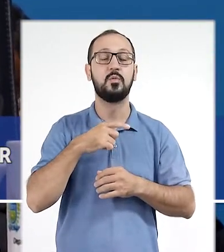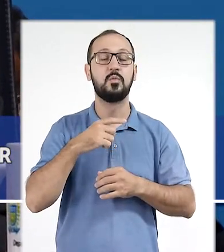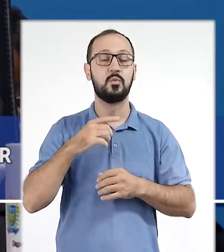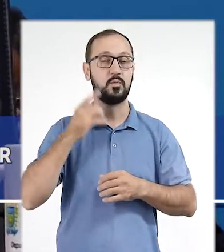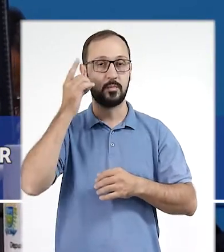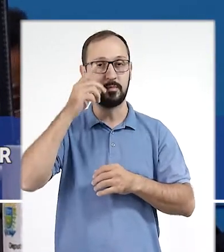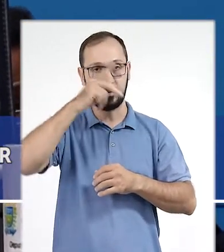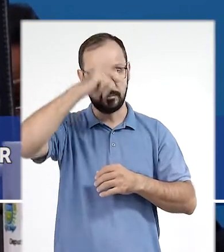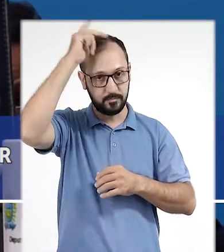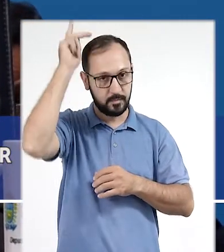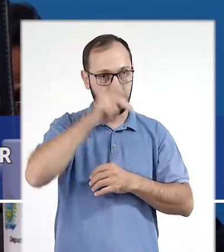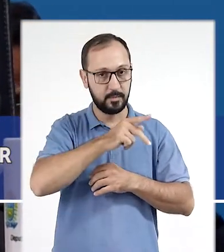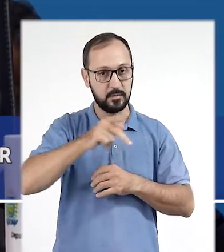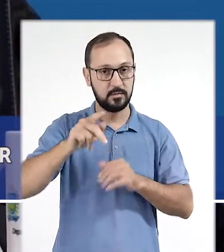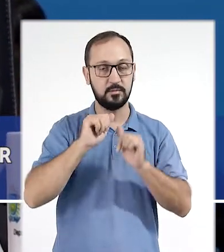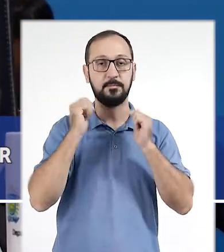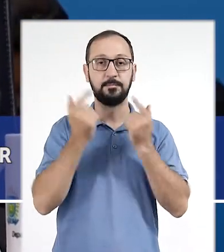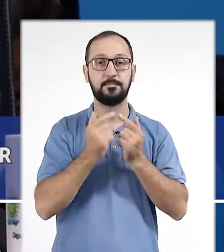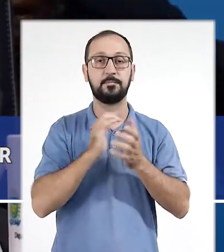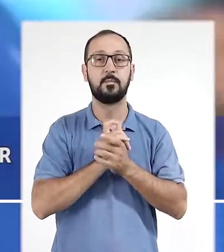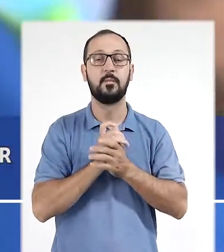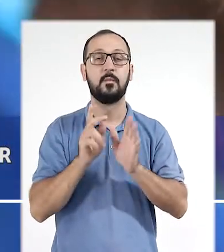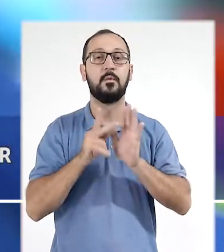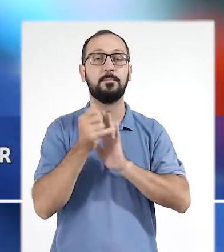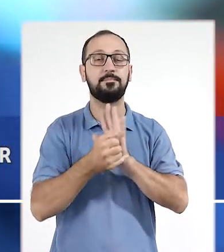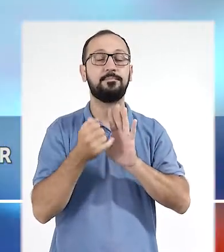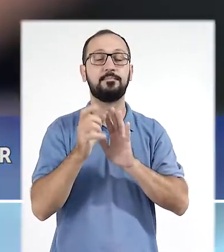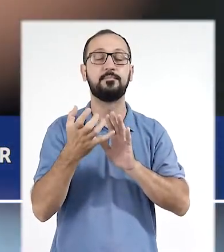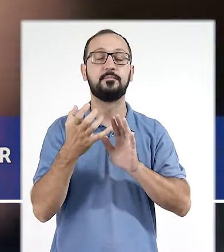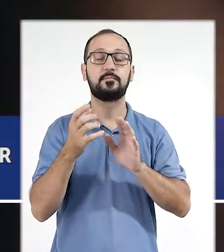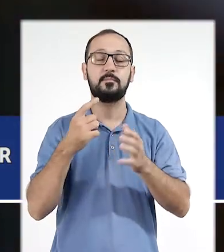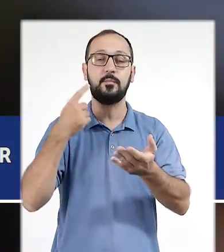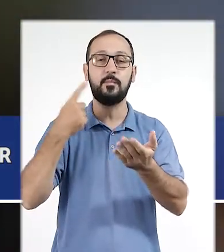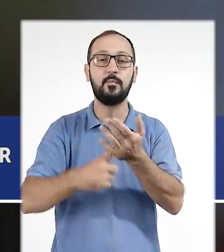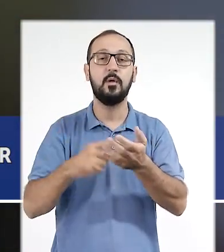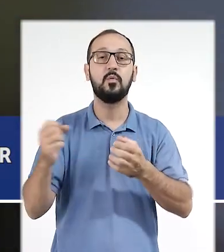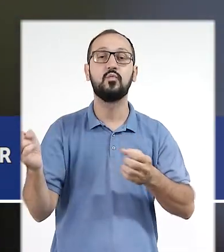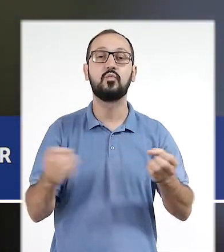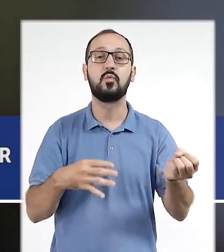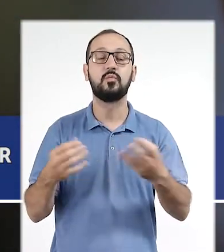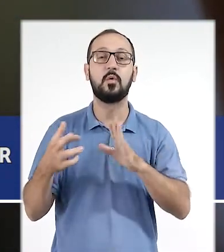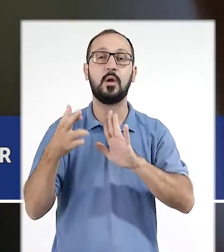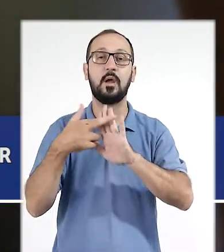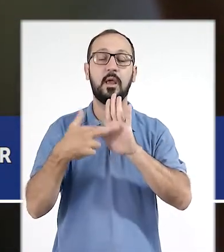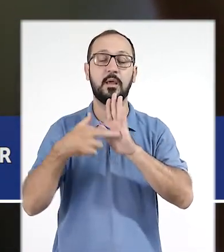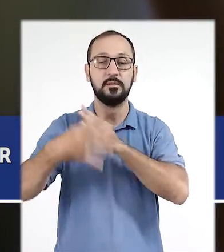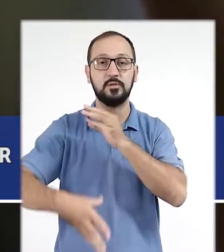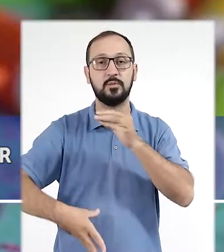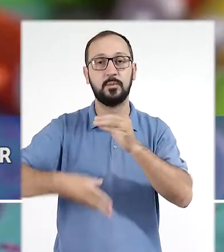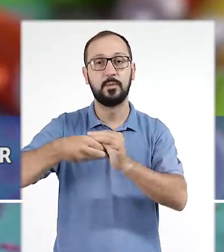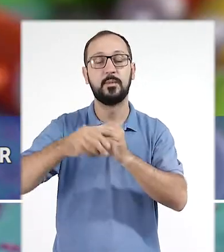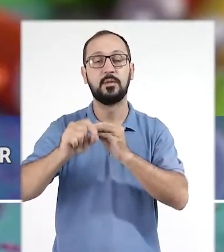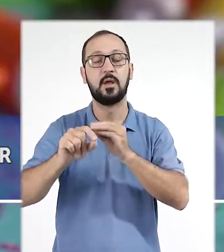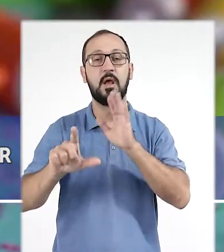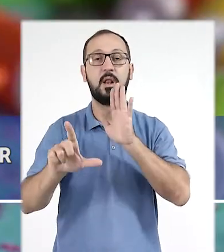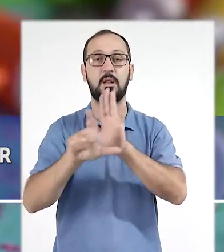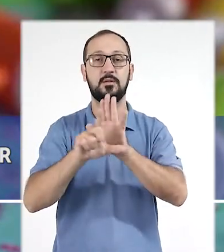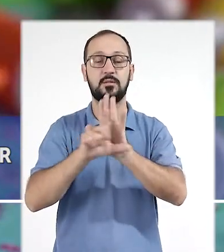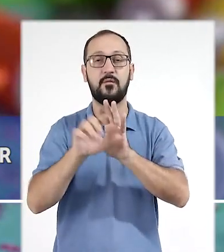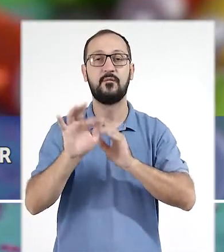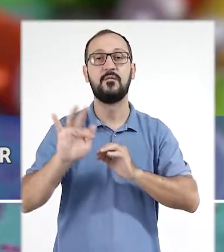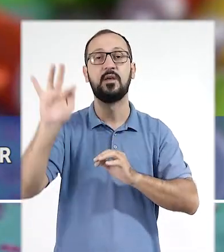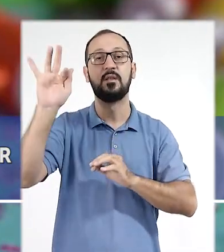deputado Paulo Correia, presidente da Alemes. O projeto pretende estabelecer novas normas suplementares